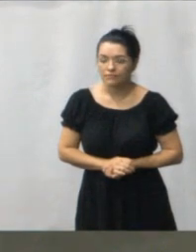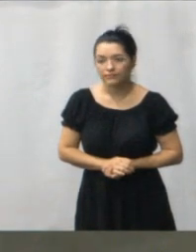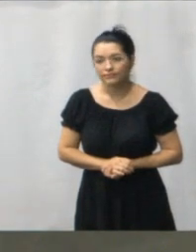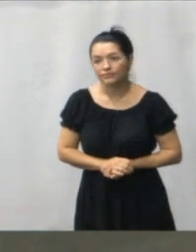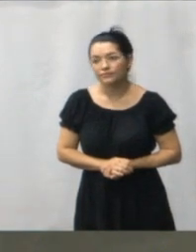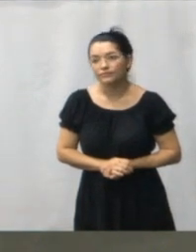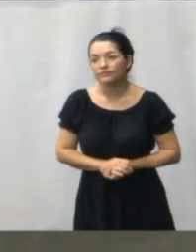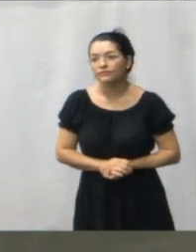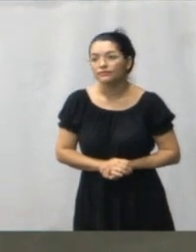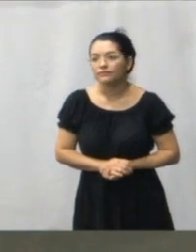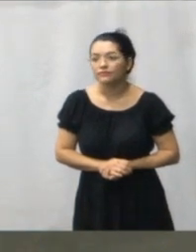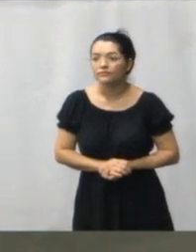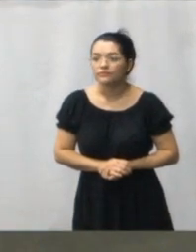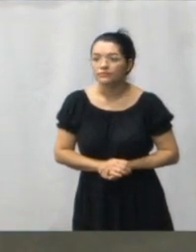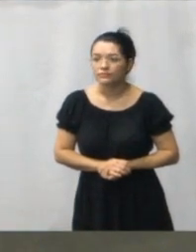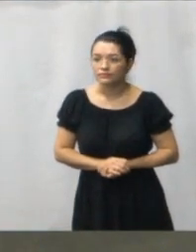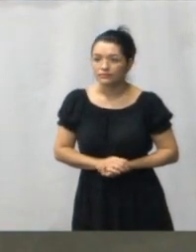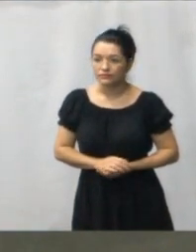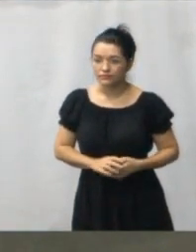Alô?